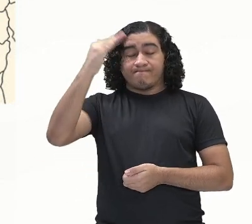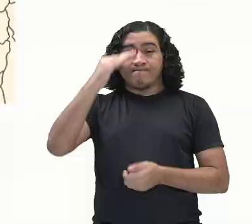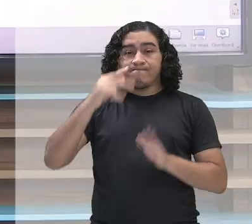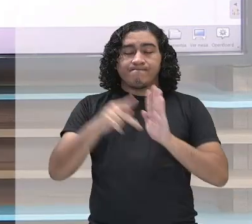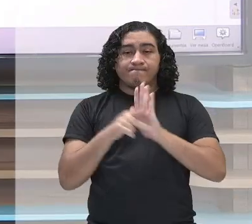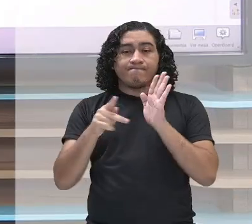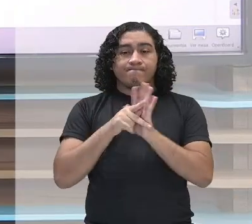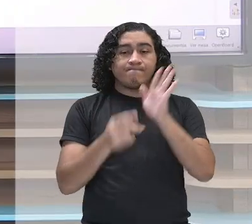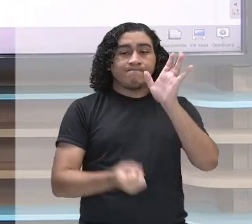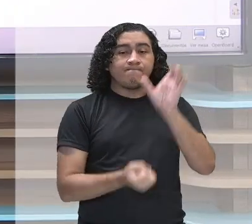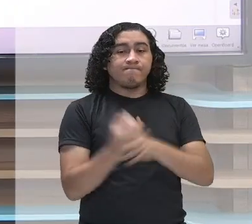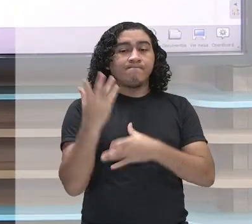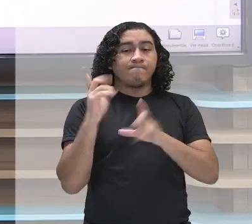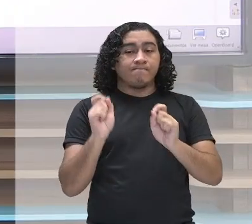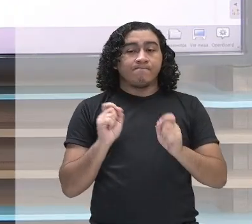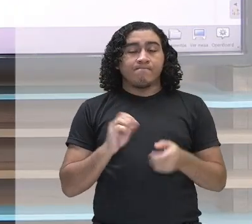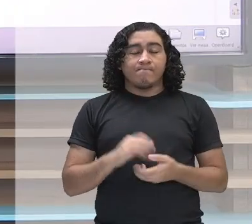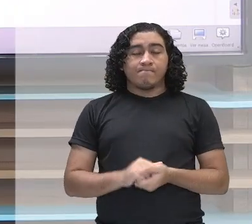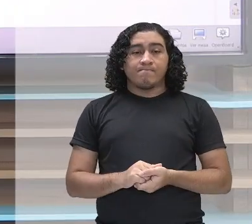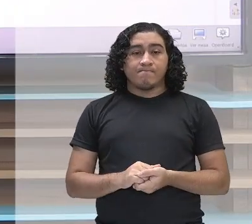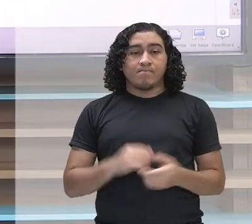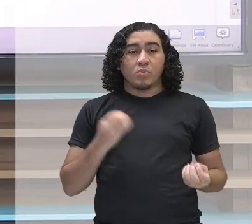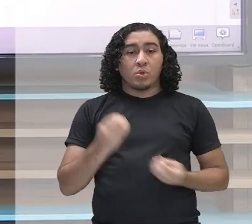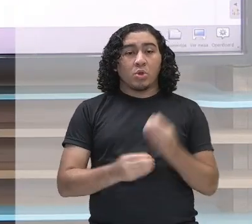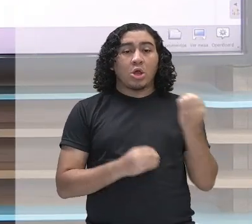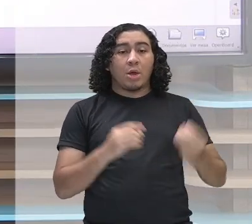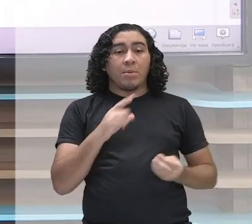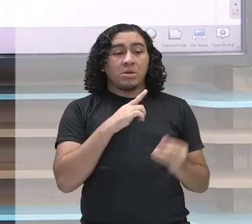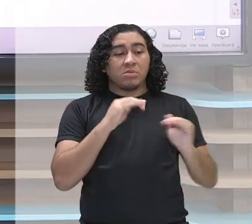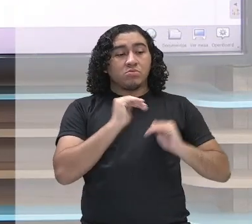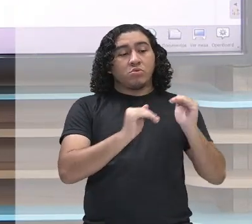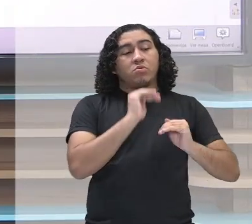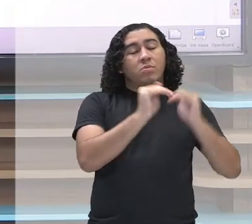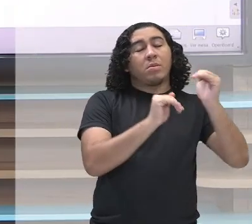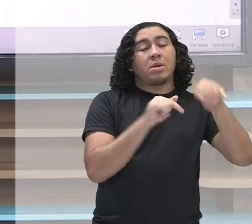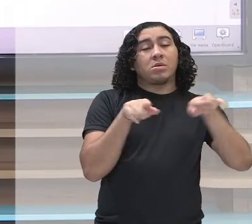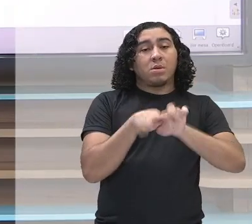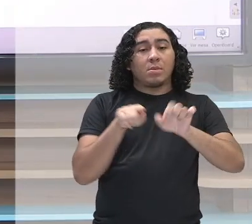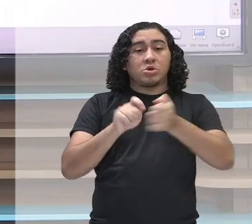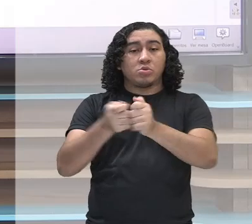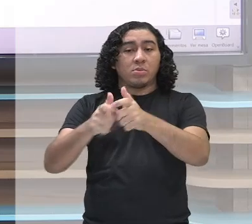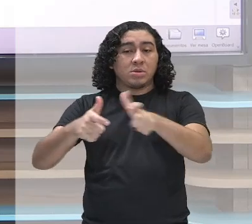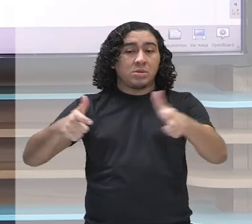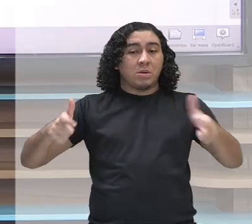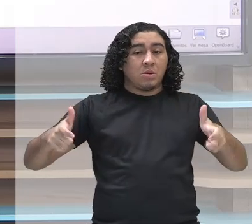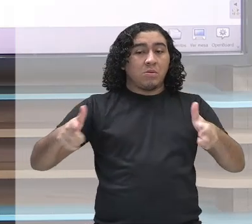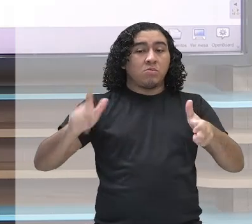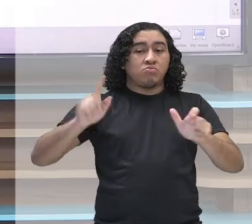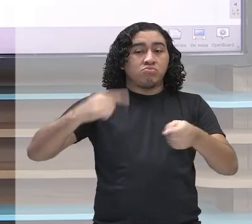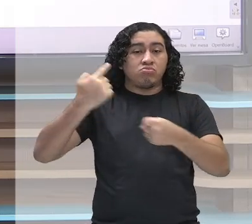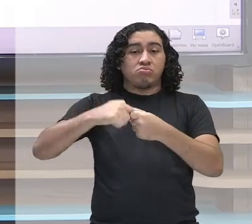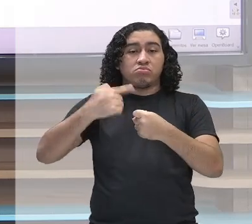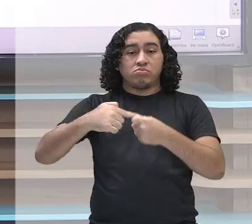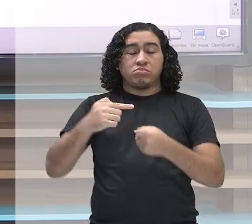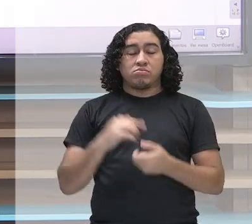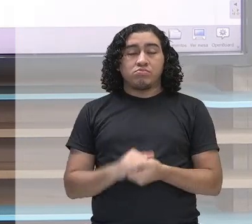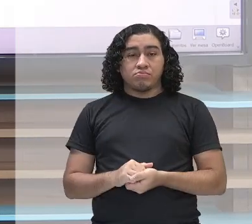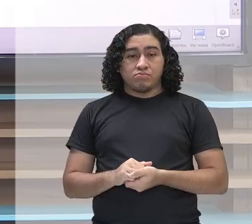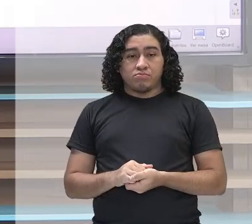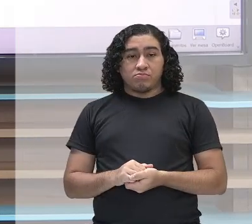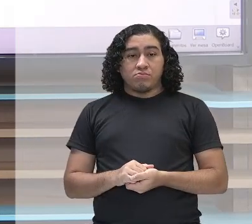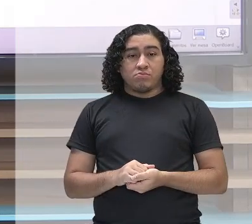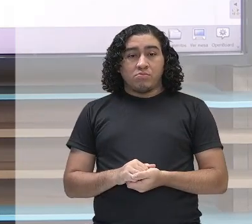para o processo de crescimento, o processo de expansão dessas cidades. Essas